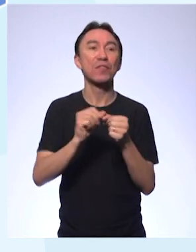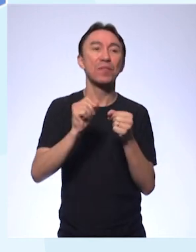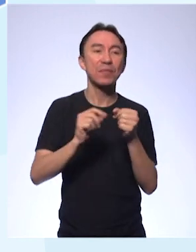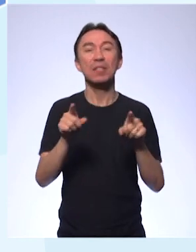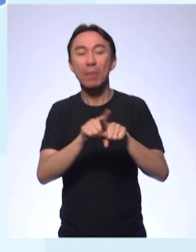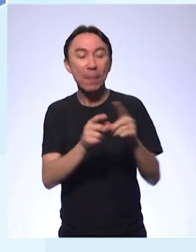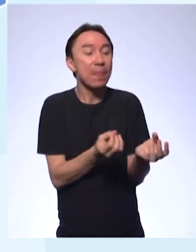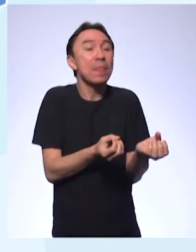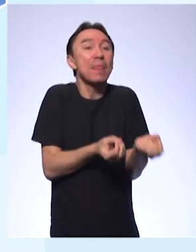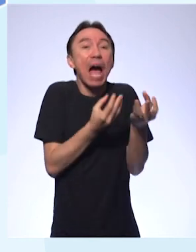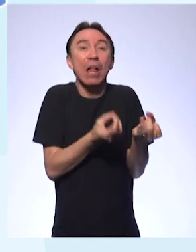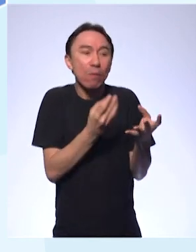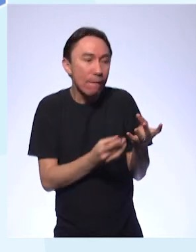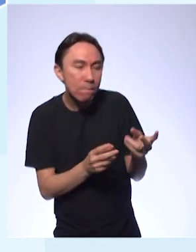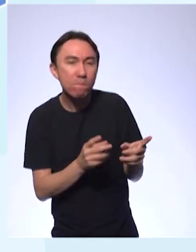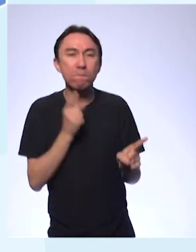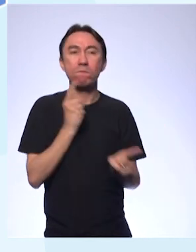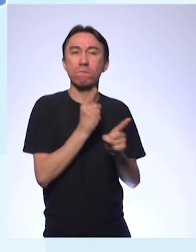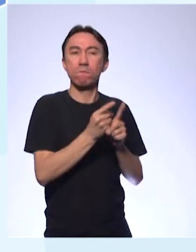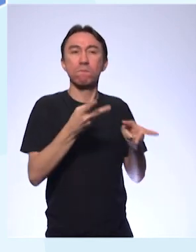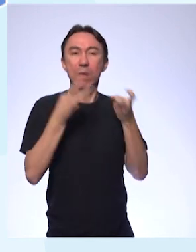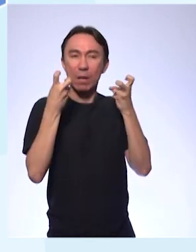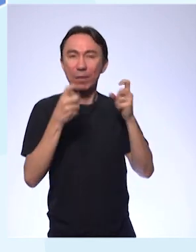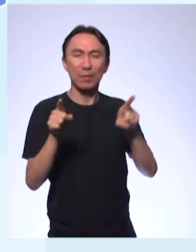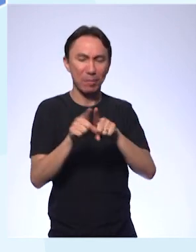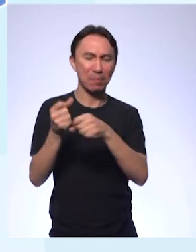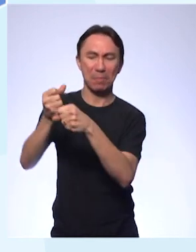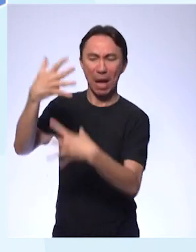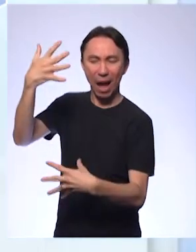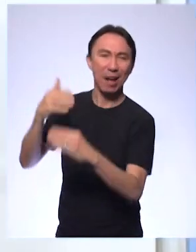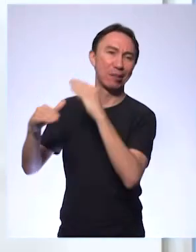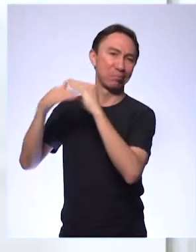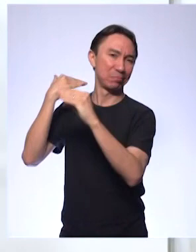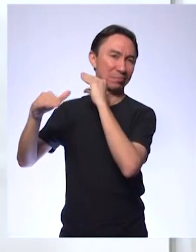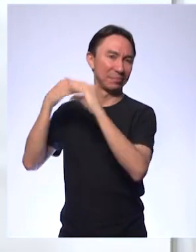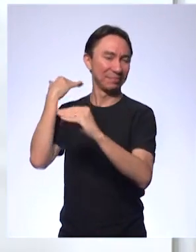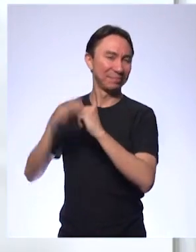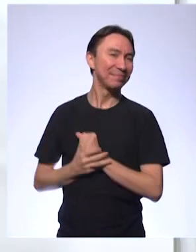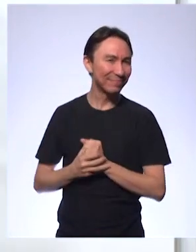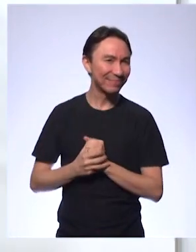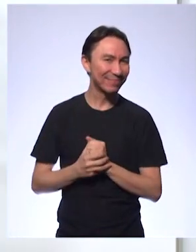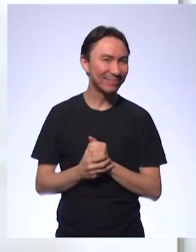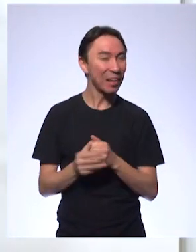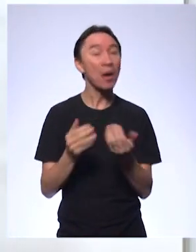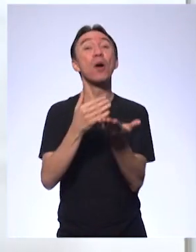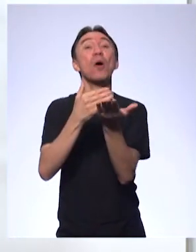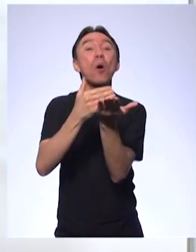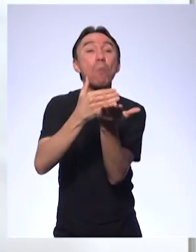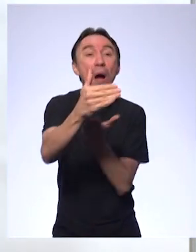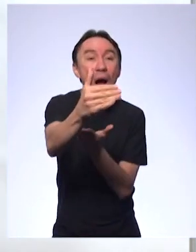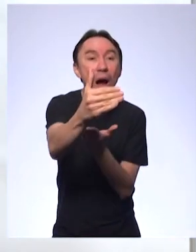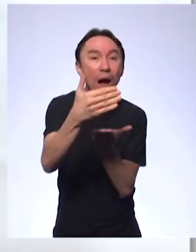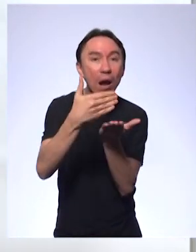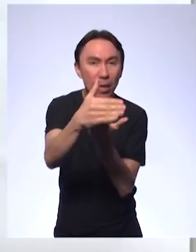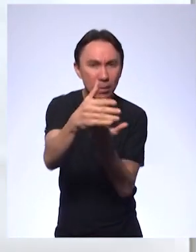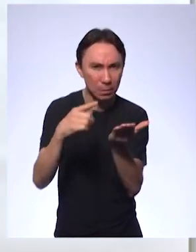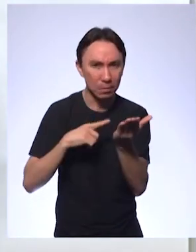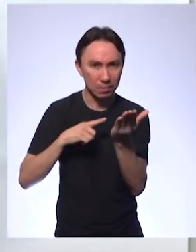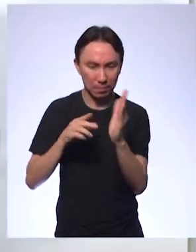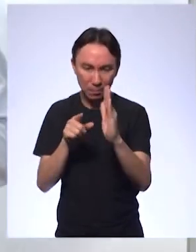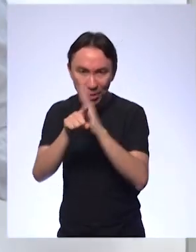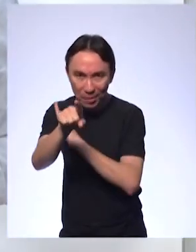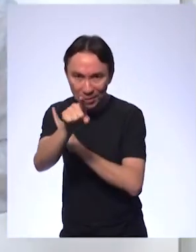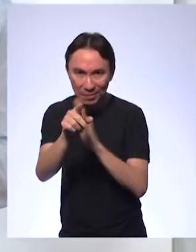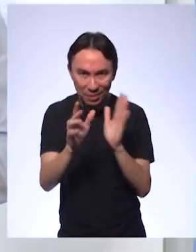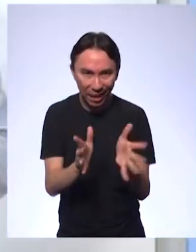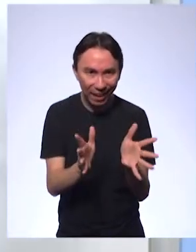é claro, interagir no chat. Vamos começar já com um questionamento, eu